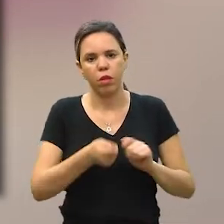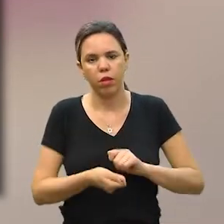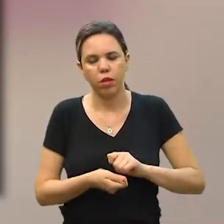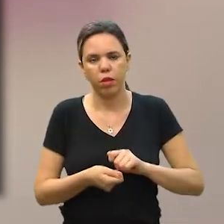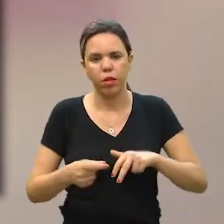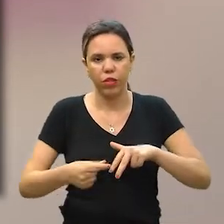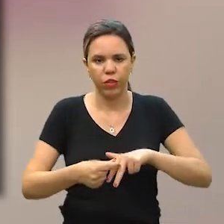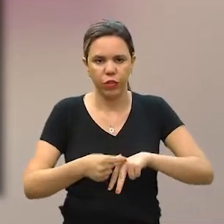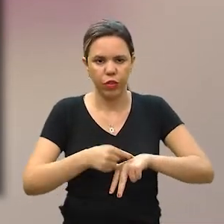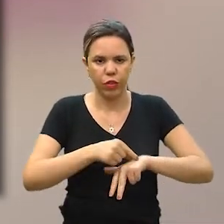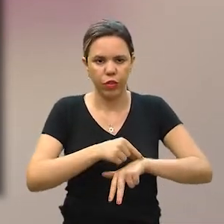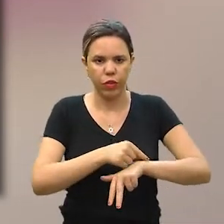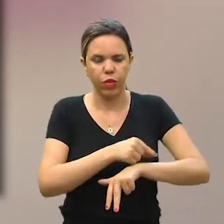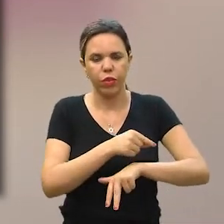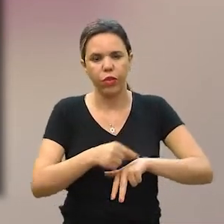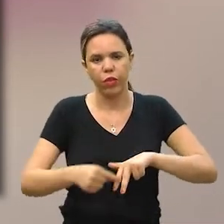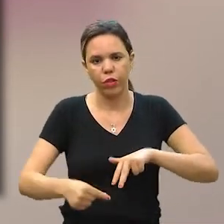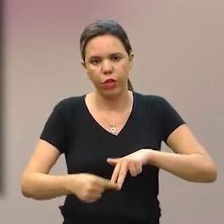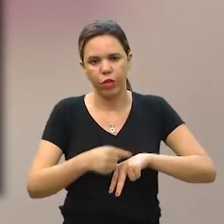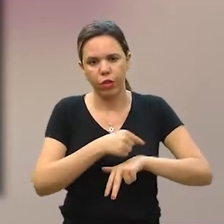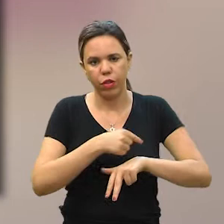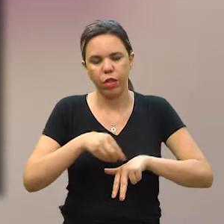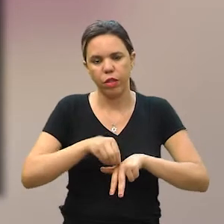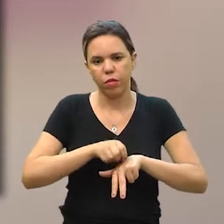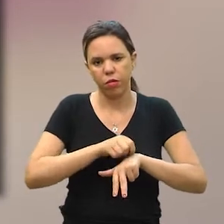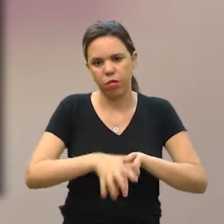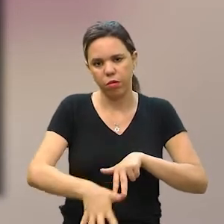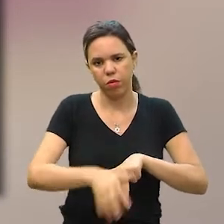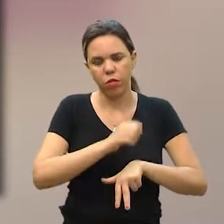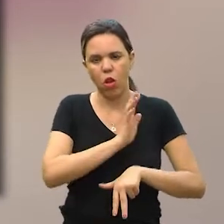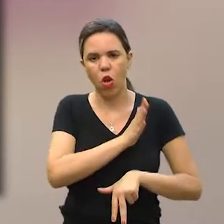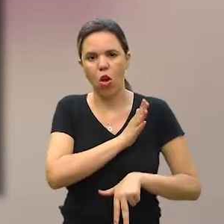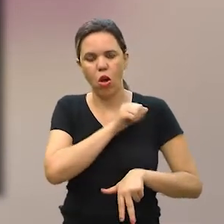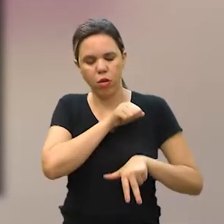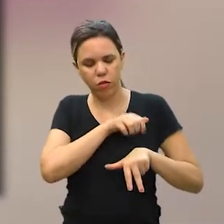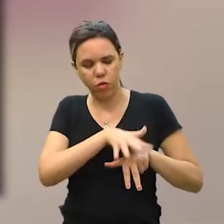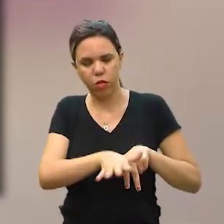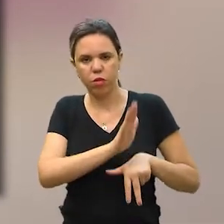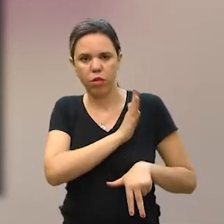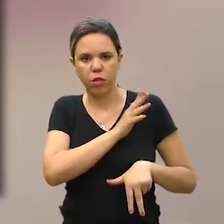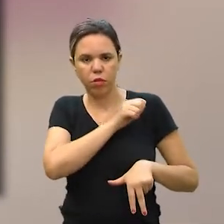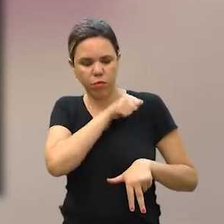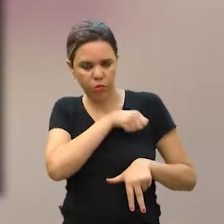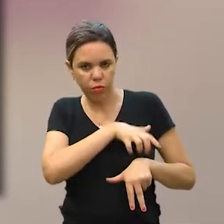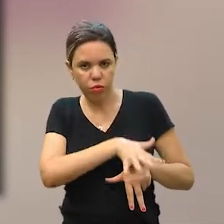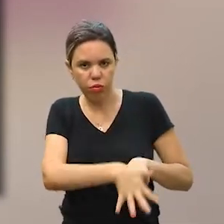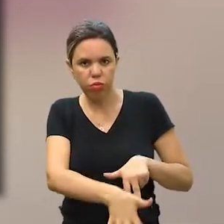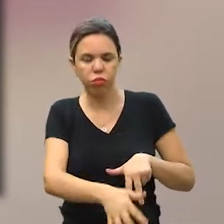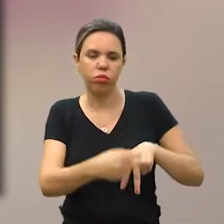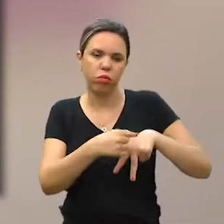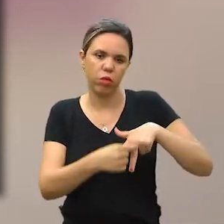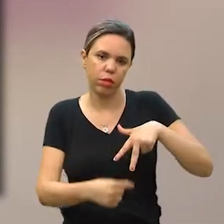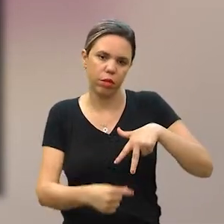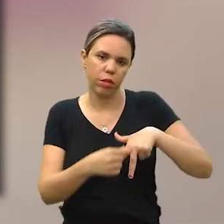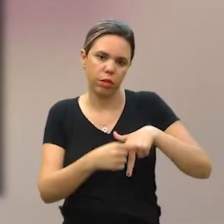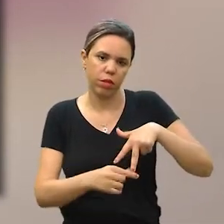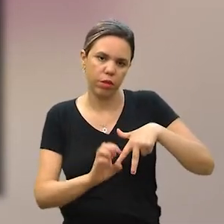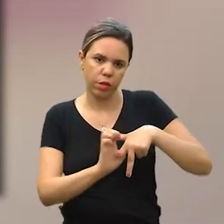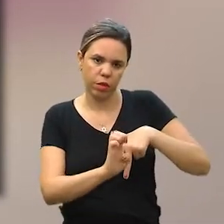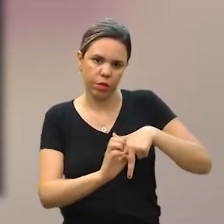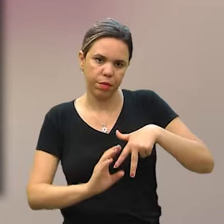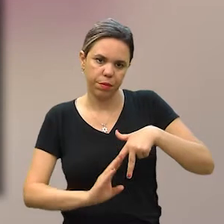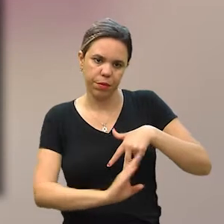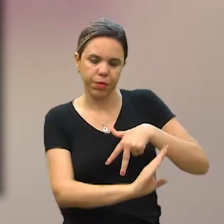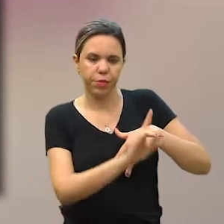a artéria que vai para as pernas, as artérias é que levam o sangue do coração para as pernas. A artéria que leva o sangue para a